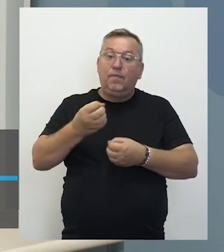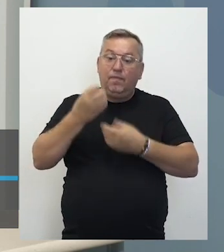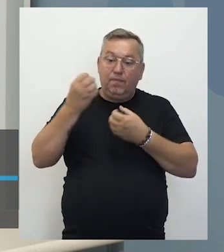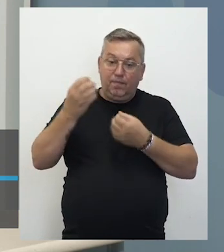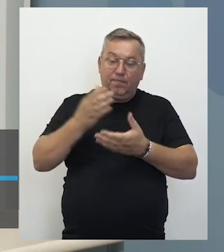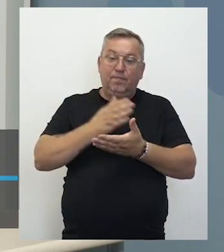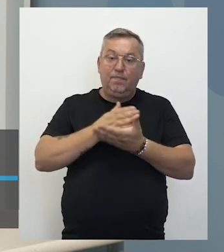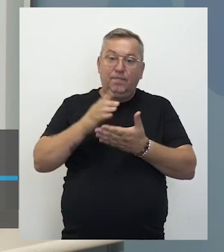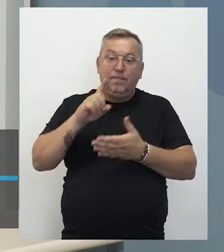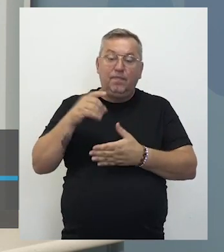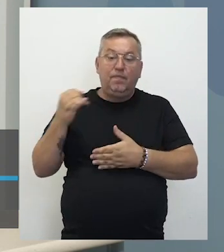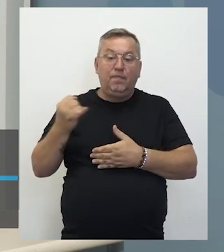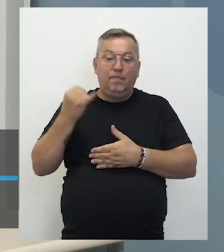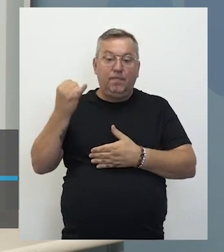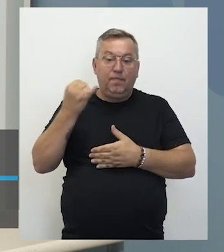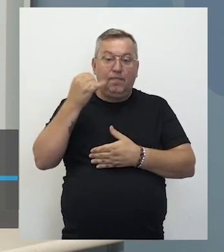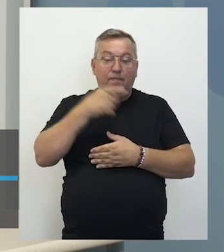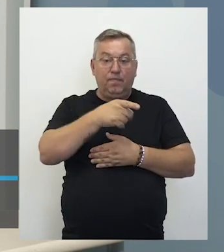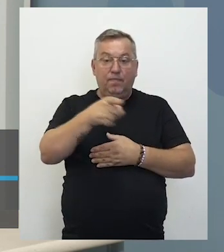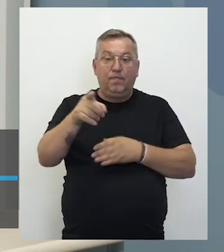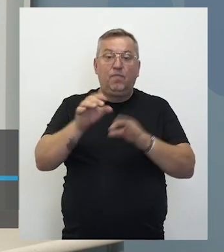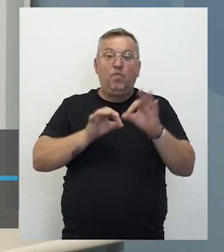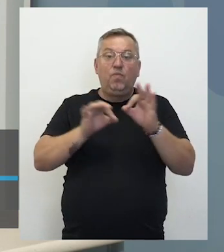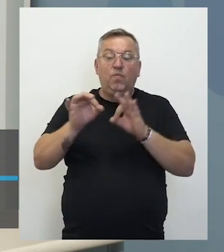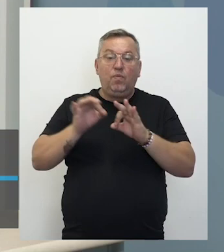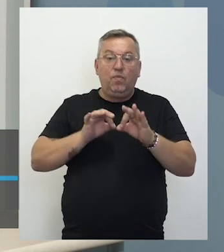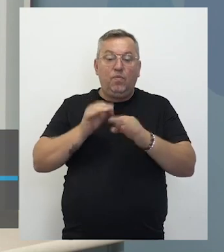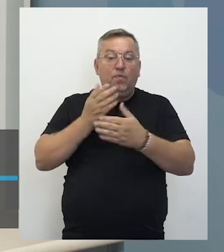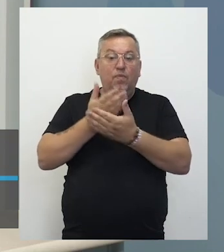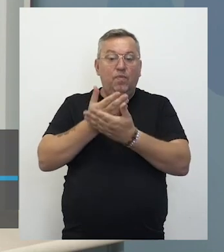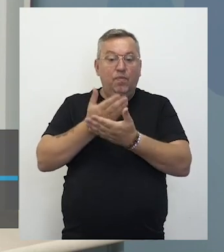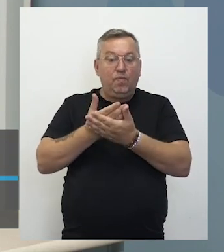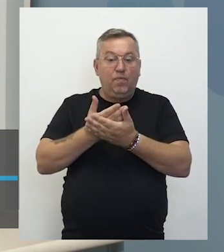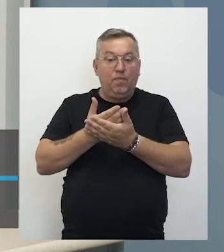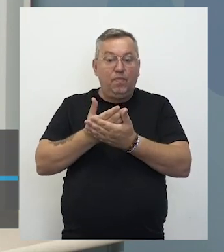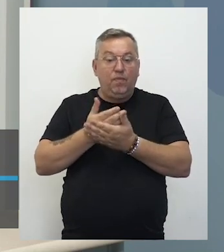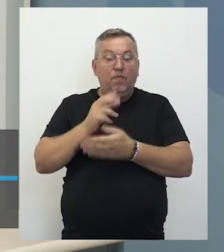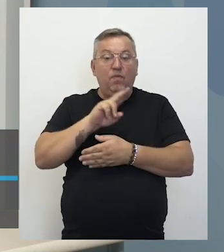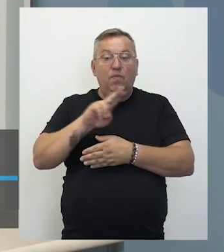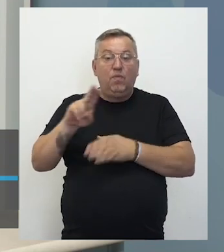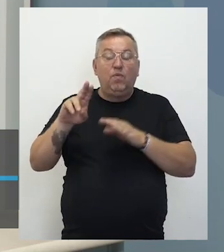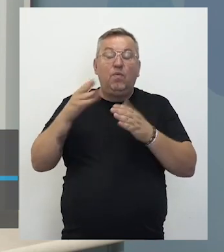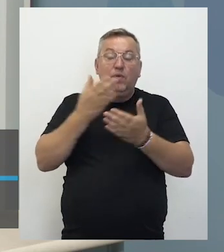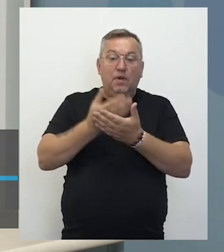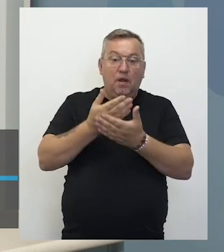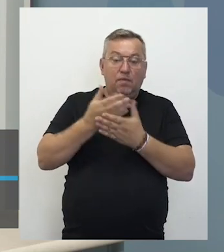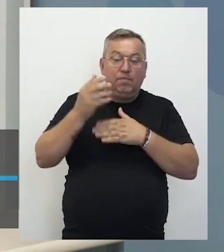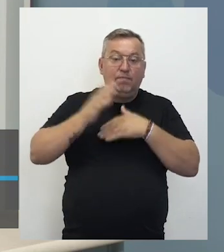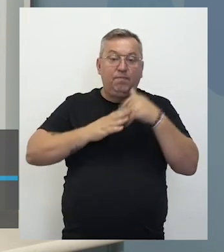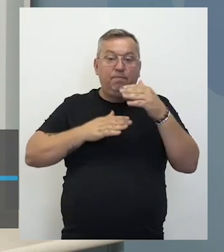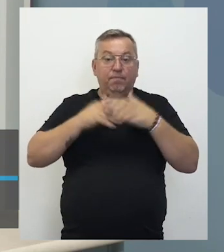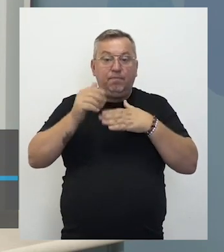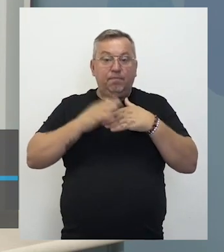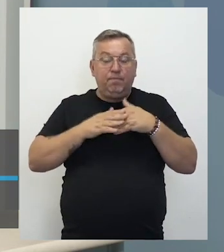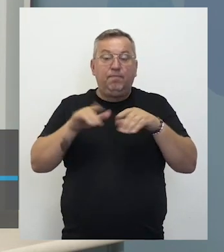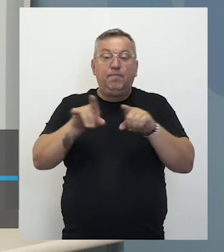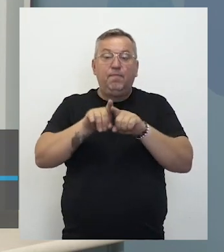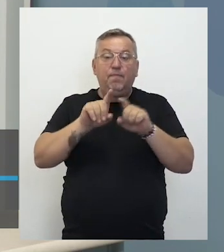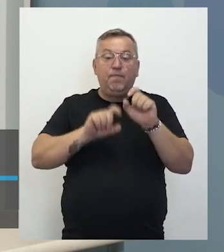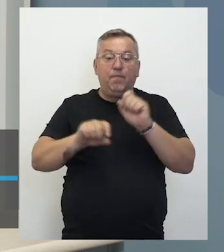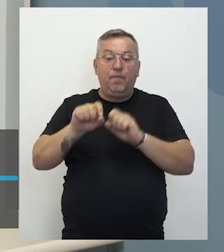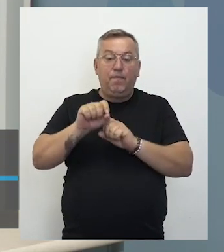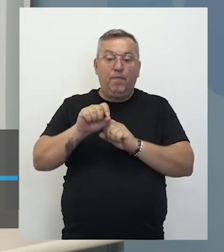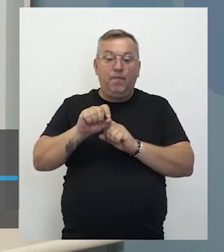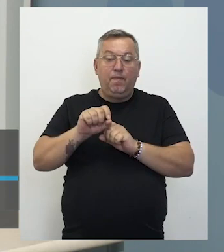que são importantes, né, para você organizar os seus estudos, o nome da aula, a habilidade e também